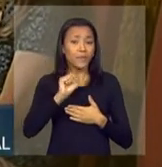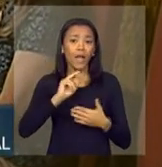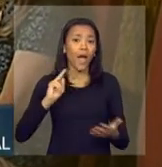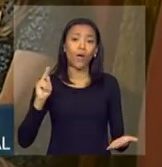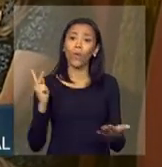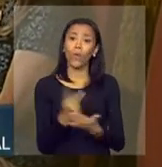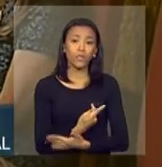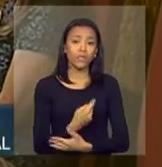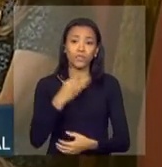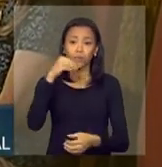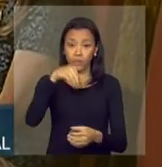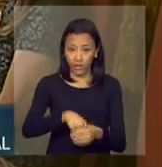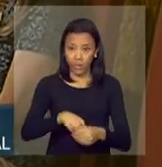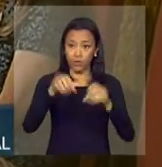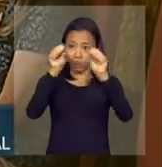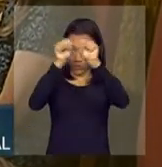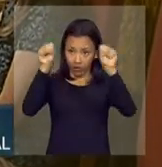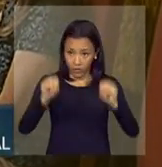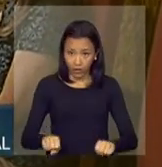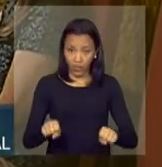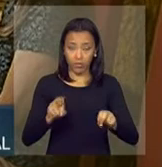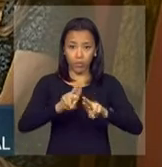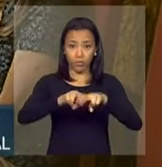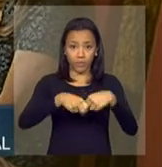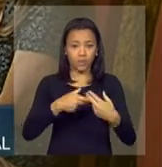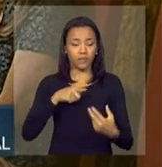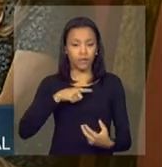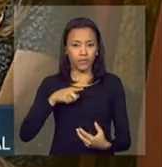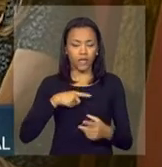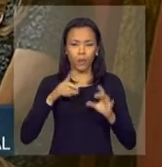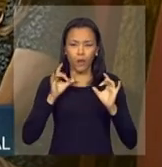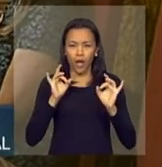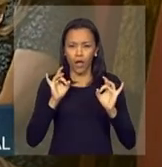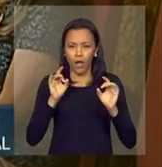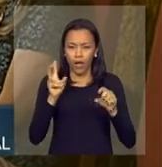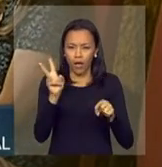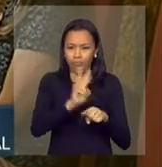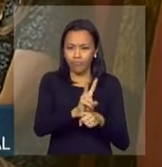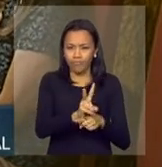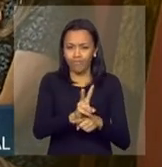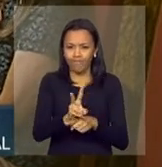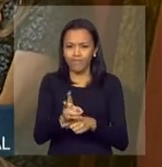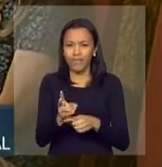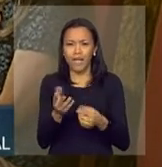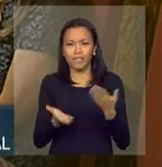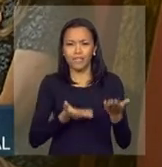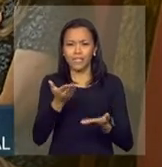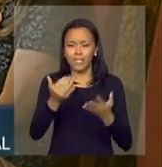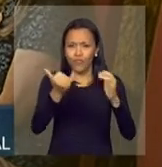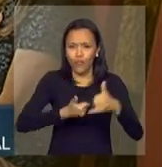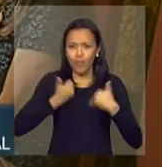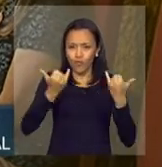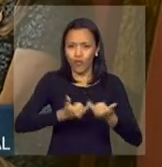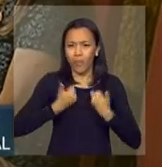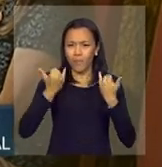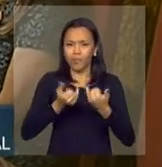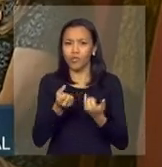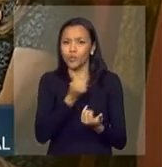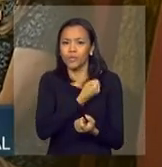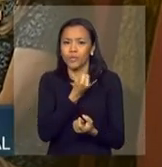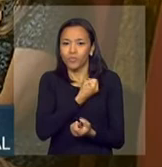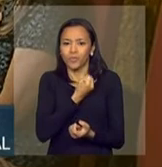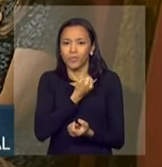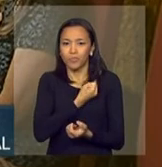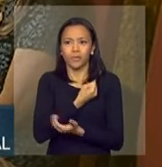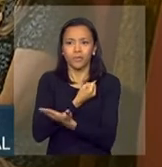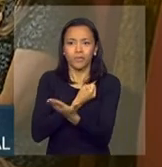acontecendo hoje no sistema, né, inclusive porque tem avaliação qualitativa. Muitas vezes a gente acaba pegando muita informação quantitativa e não consegue